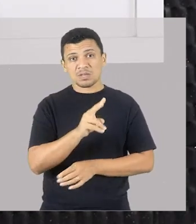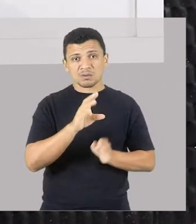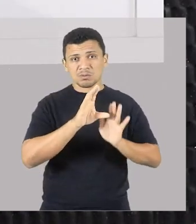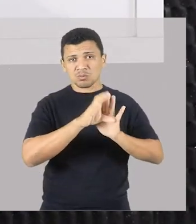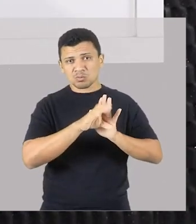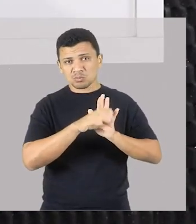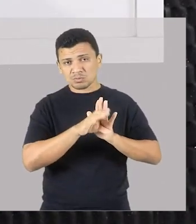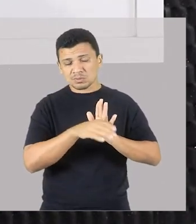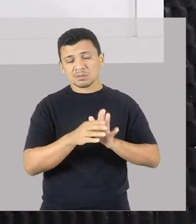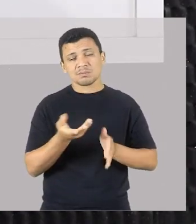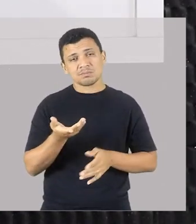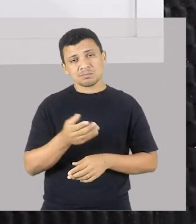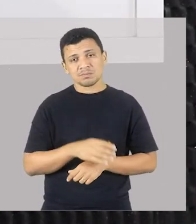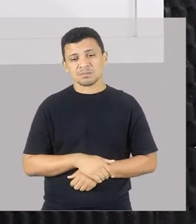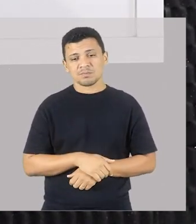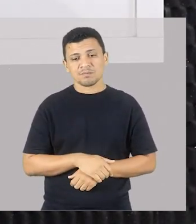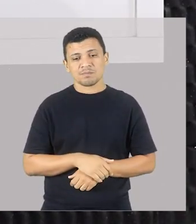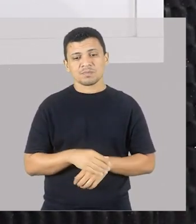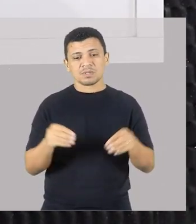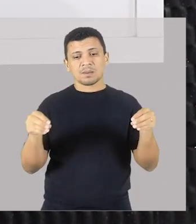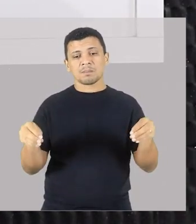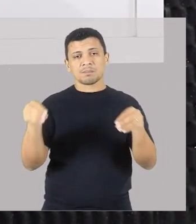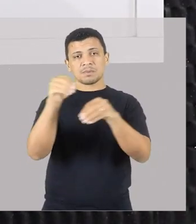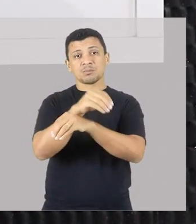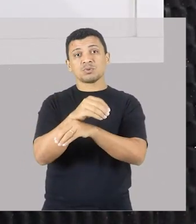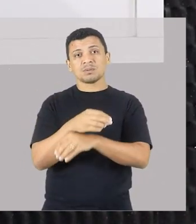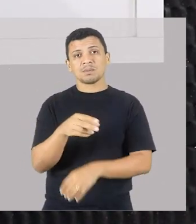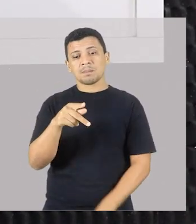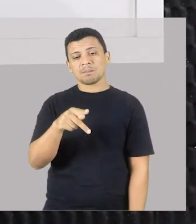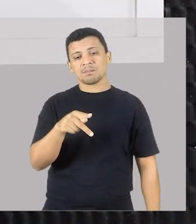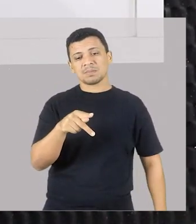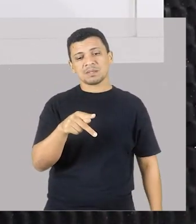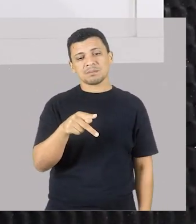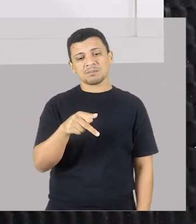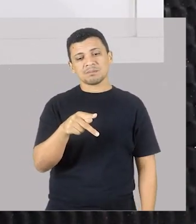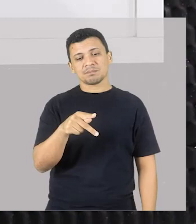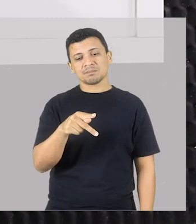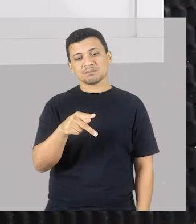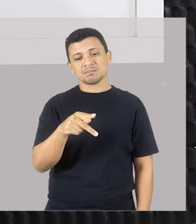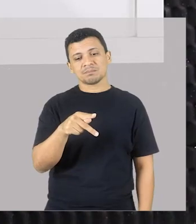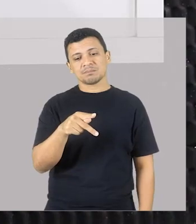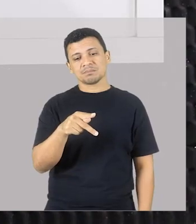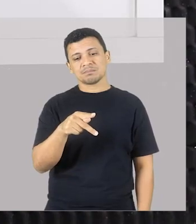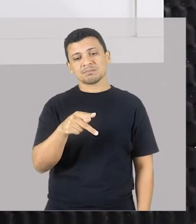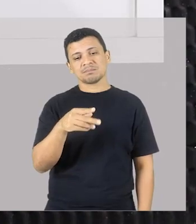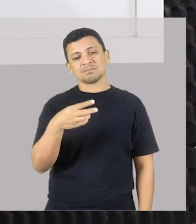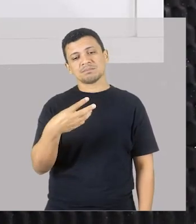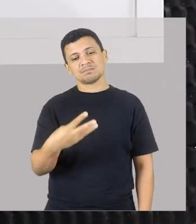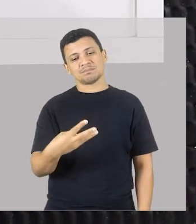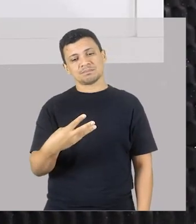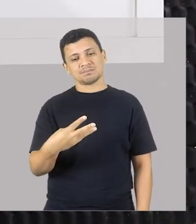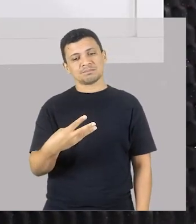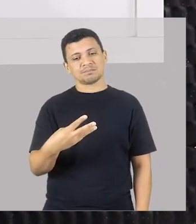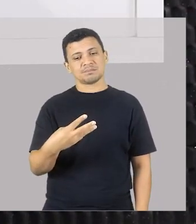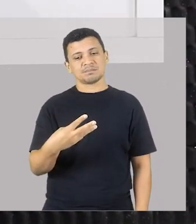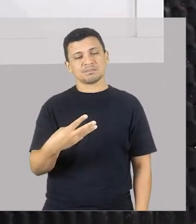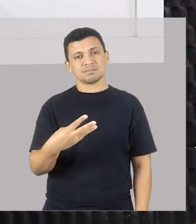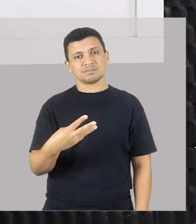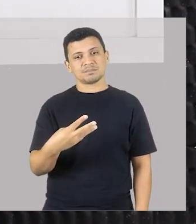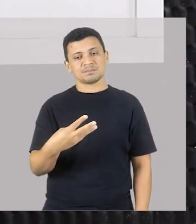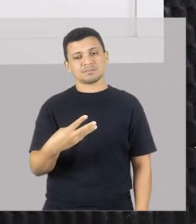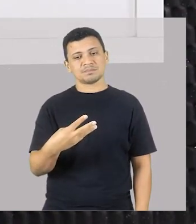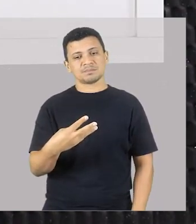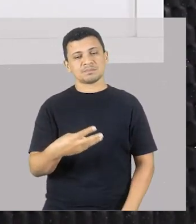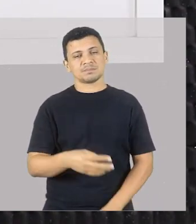ideia de permutação, é a permutação de 3. Ó. O nosso exemplozinho lá do começo da aula, permutação de